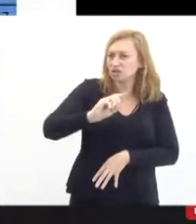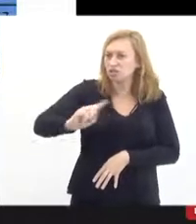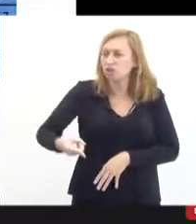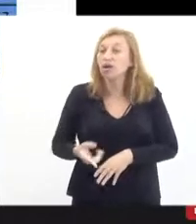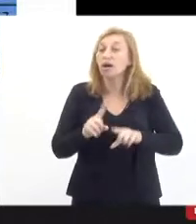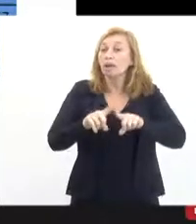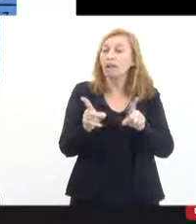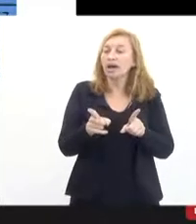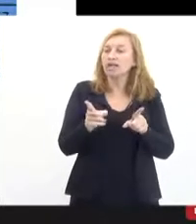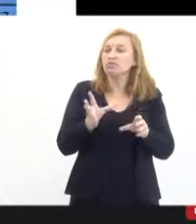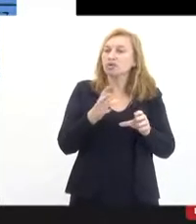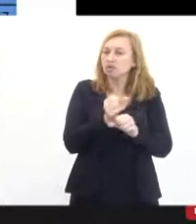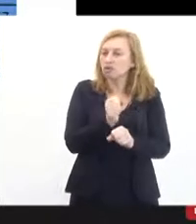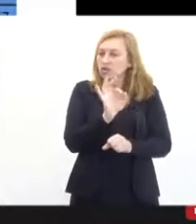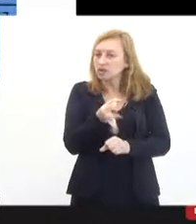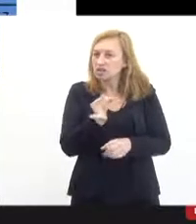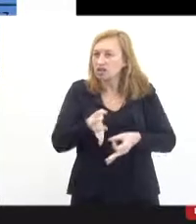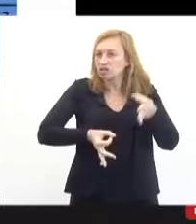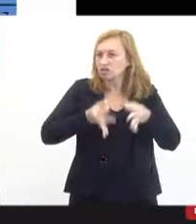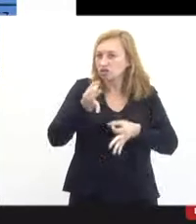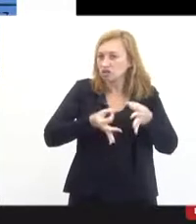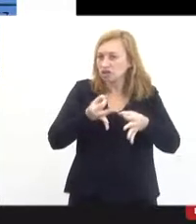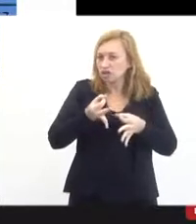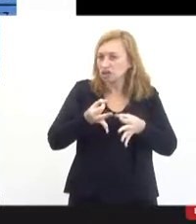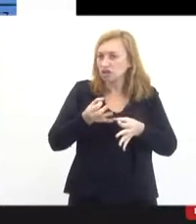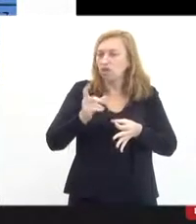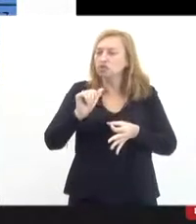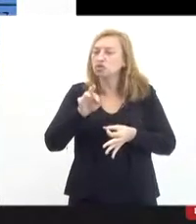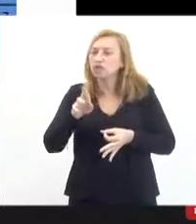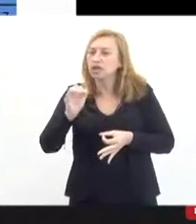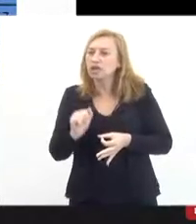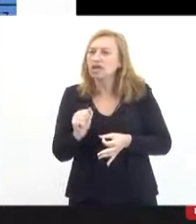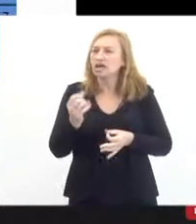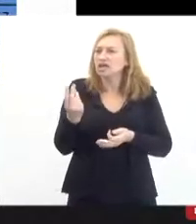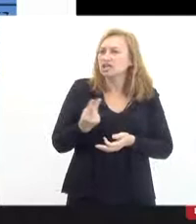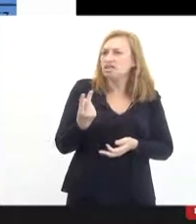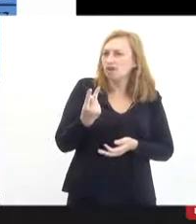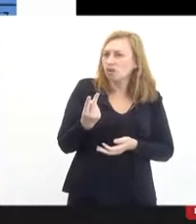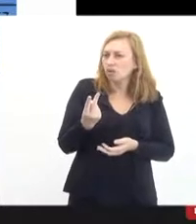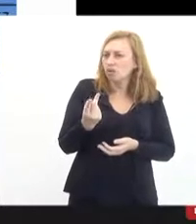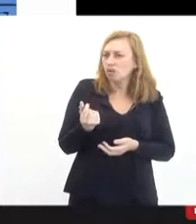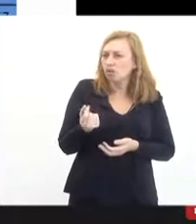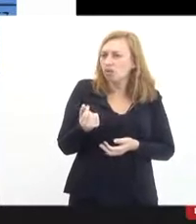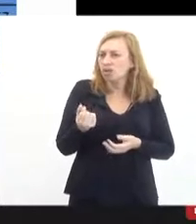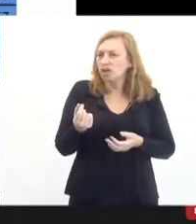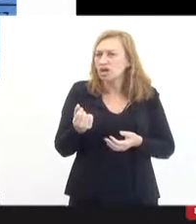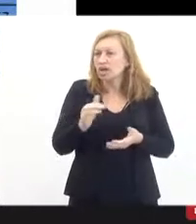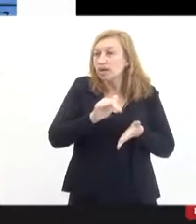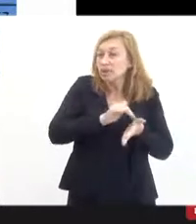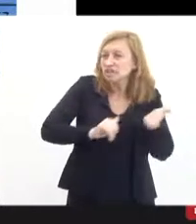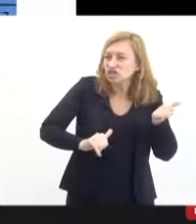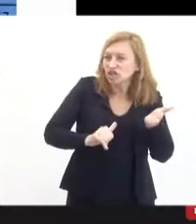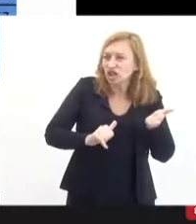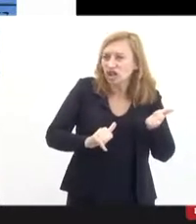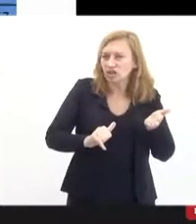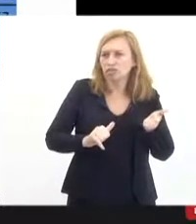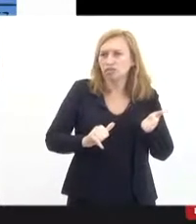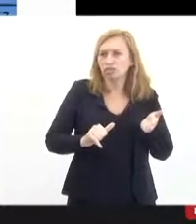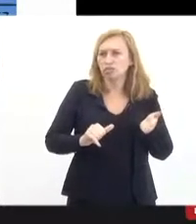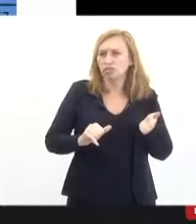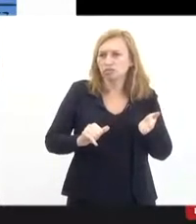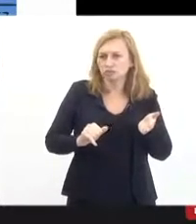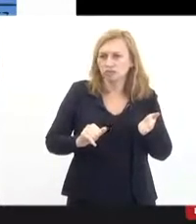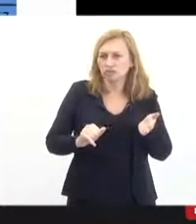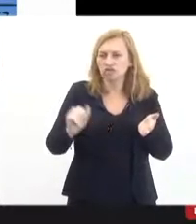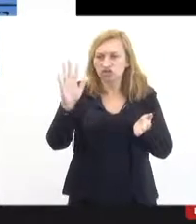né, no julgamento da auditoria, esse valor ele era para ter sido completamente retirado do balanço geral do Estado.